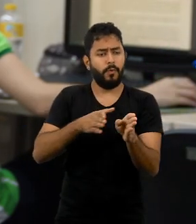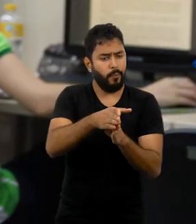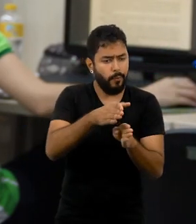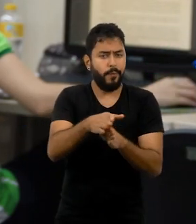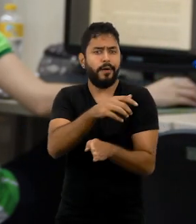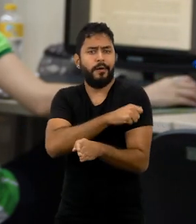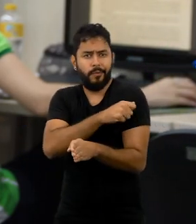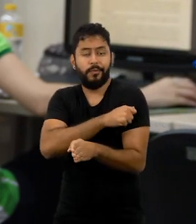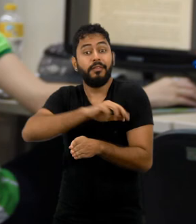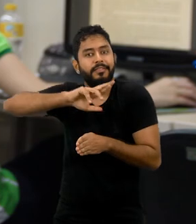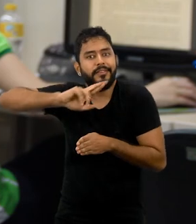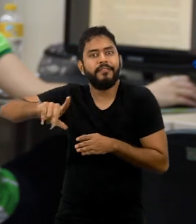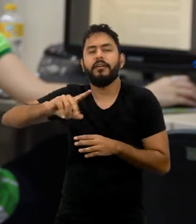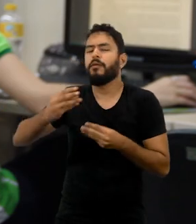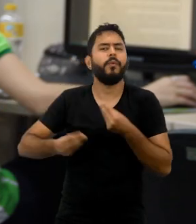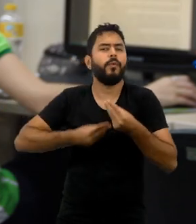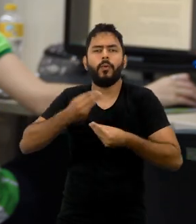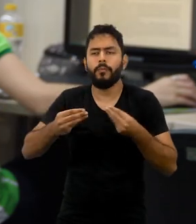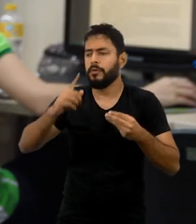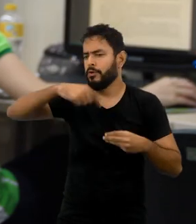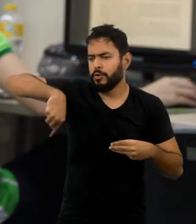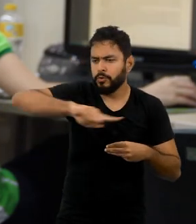e fazer de uma forma diferente, que